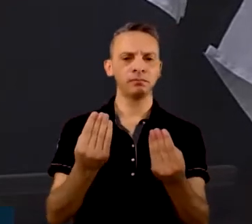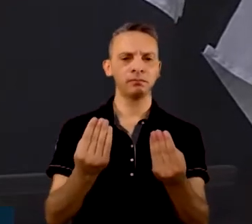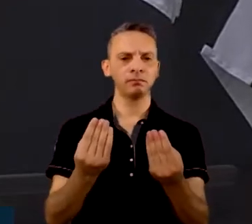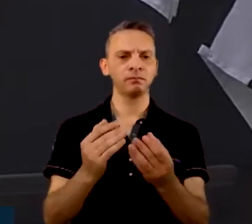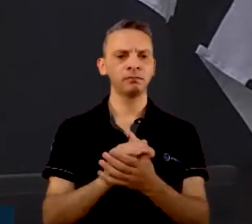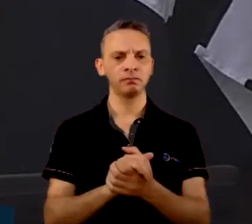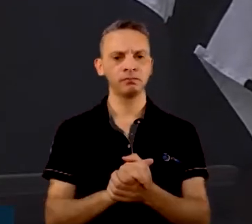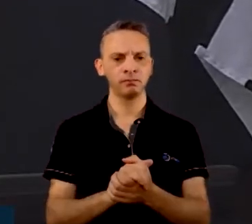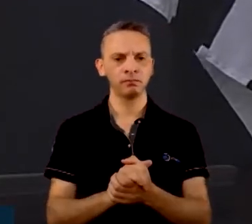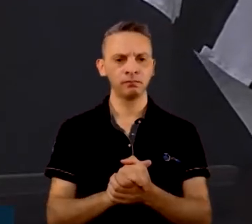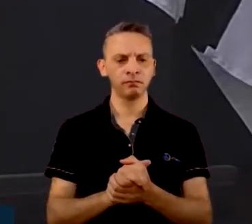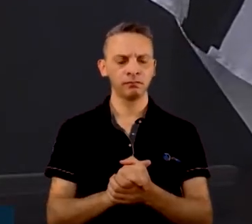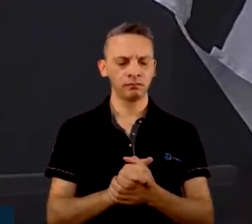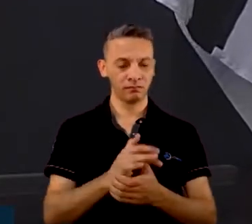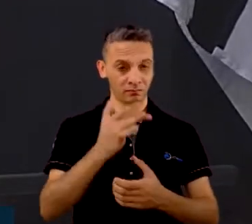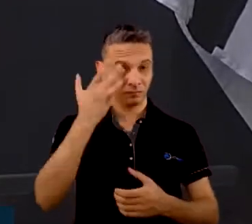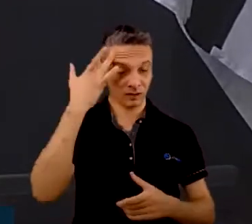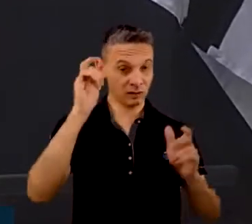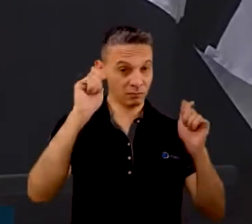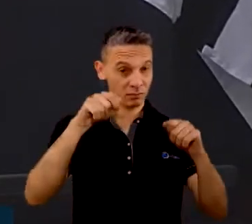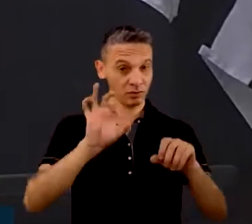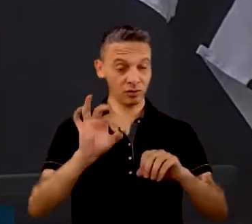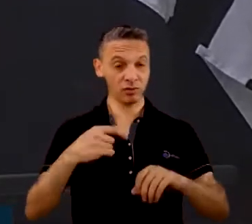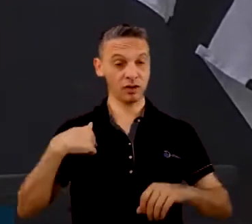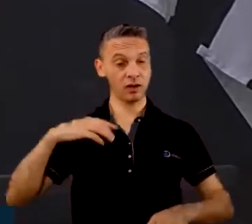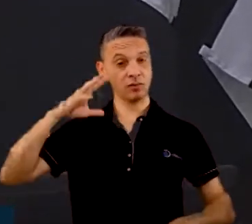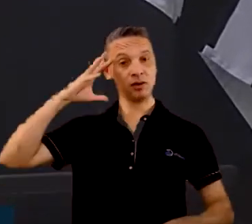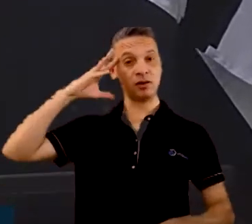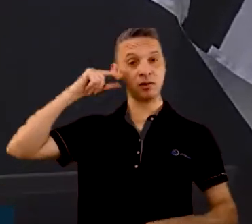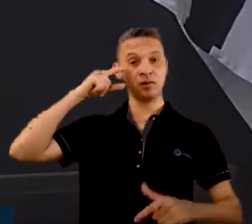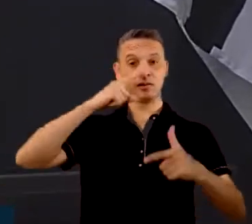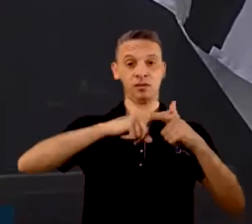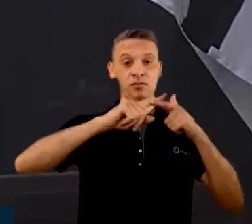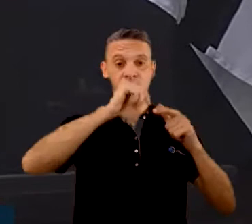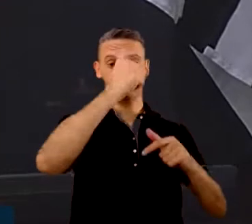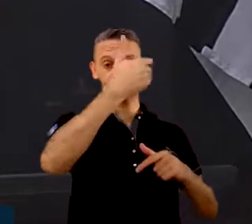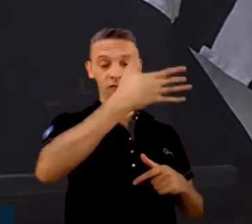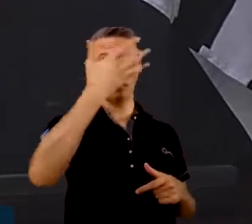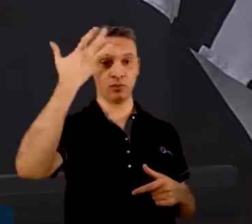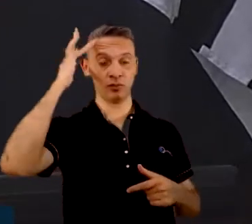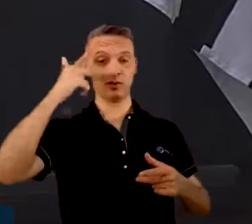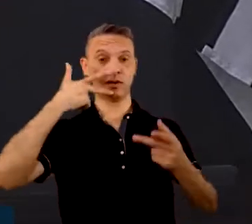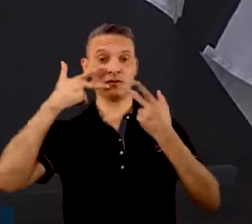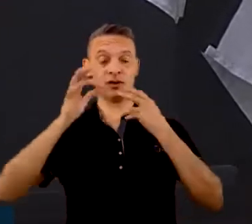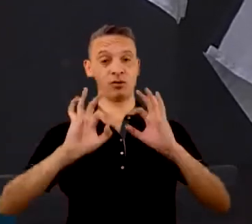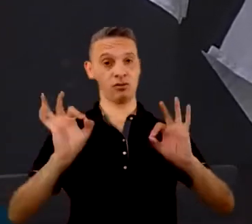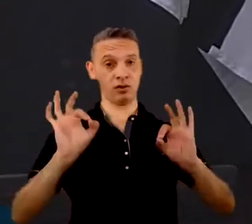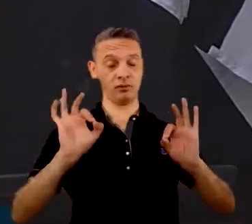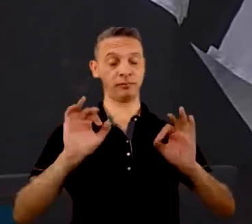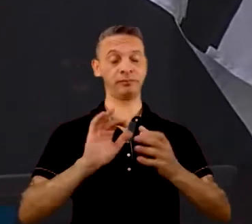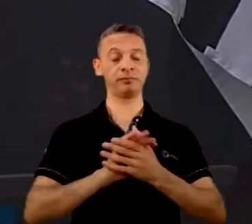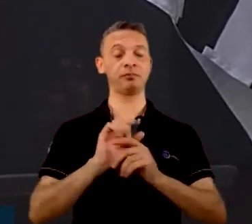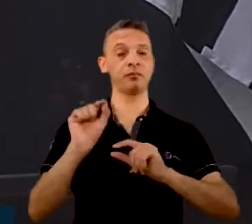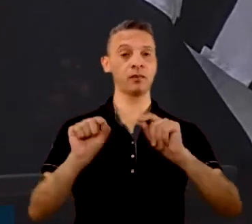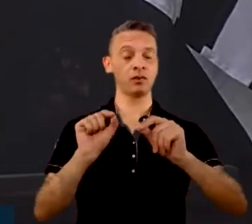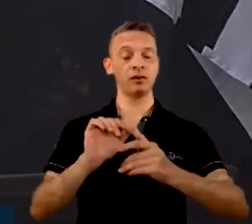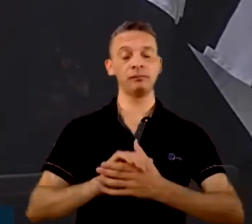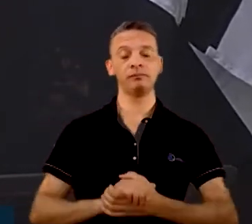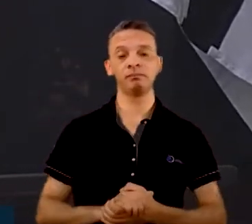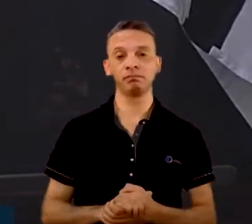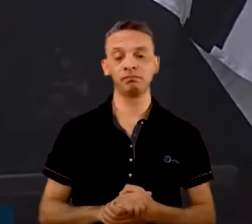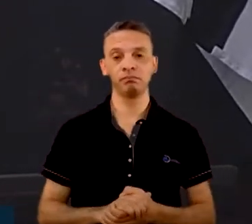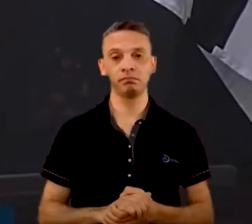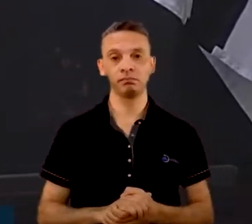eu não sei se eu precisei resolver uma questão fora aqui do plenário, eu não sei se alguém já fez o comentário, mas eu